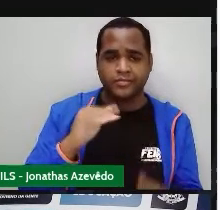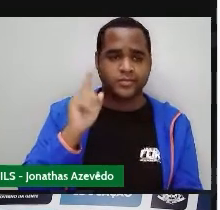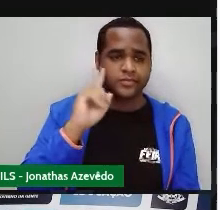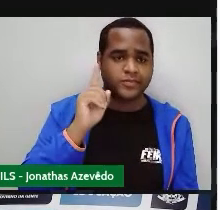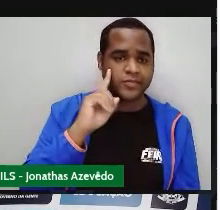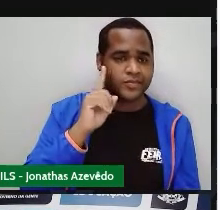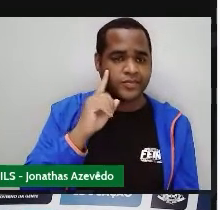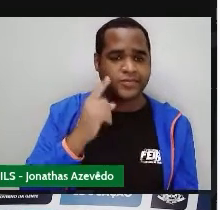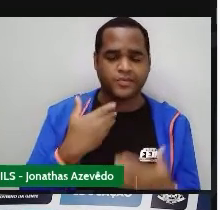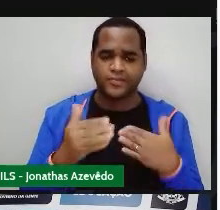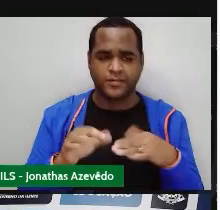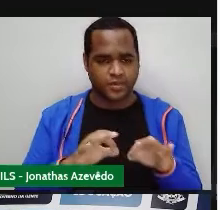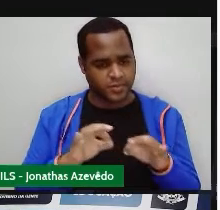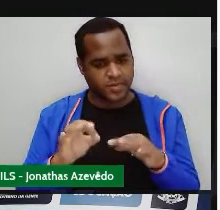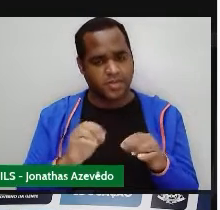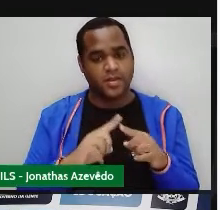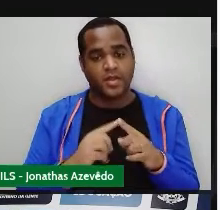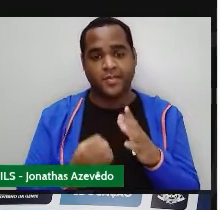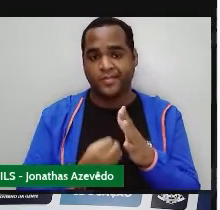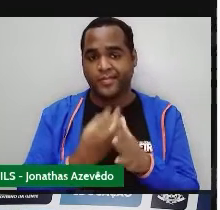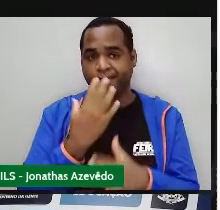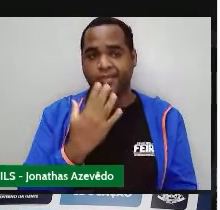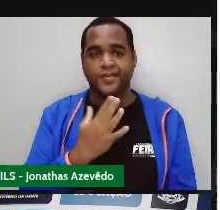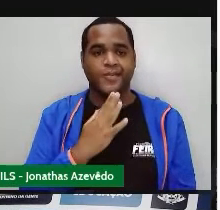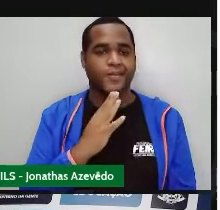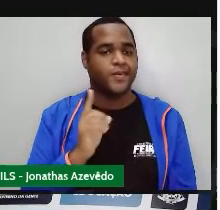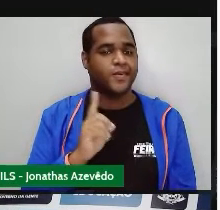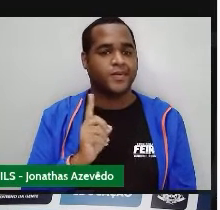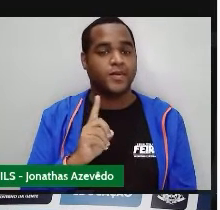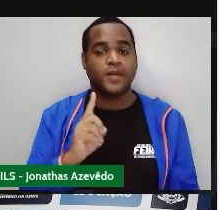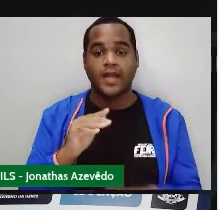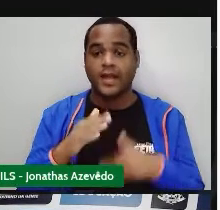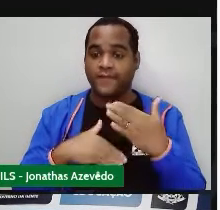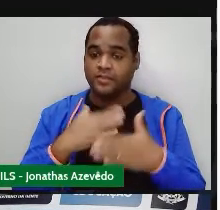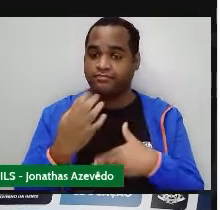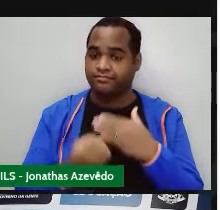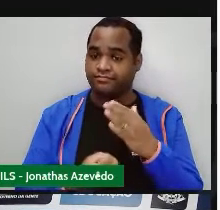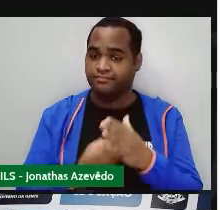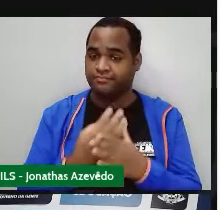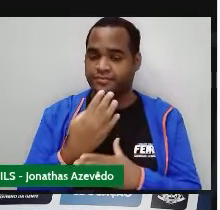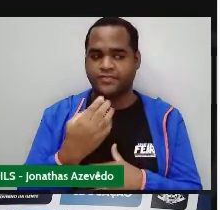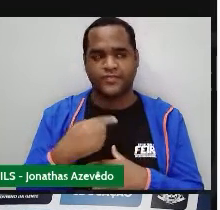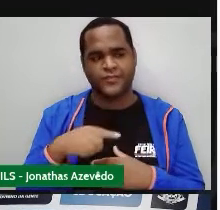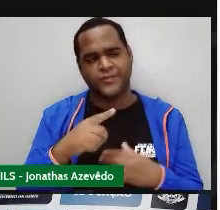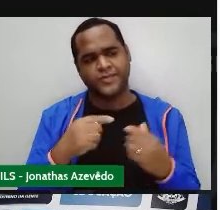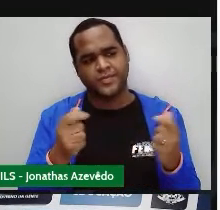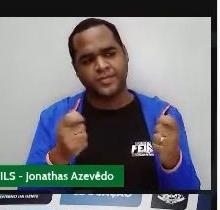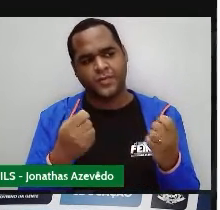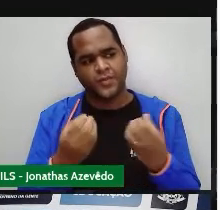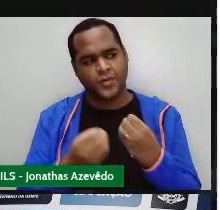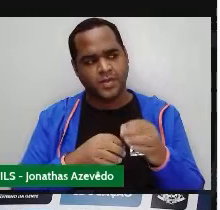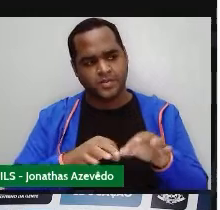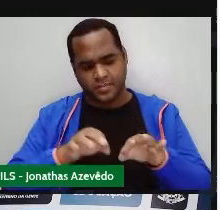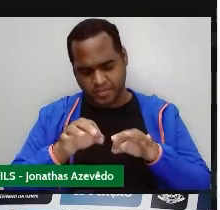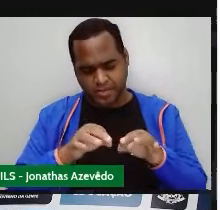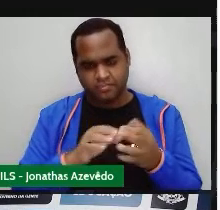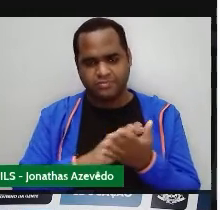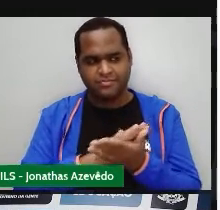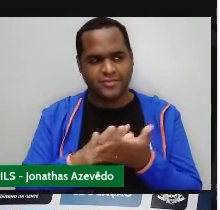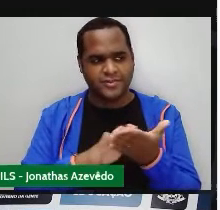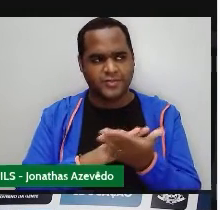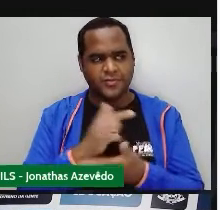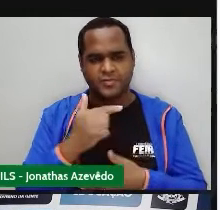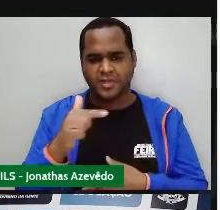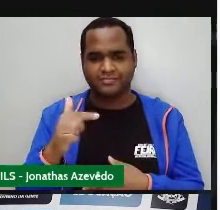aquela situações né inesperadas que de vez em quando surgem a gente né não tá preparado para elas